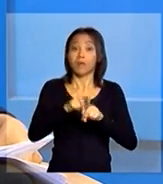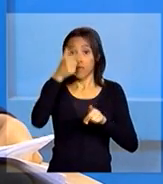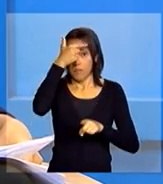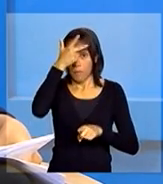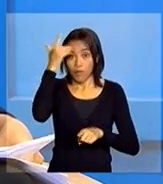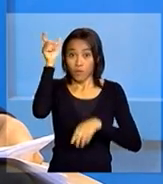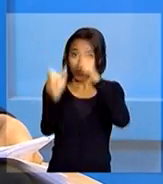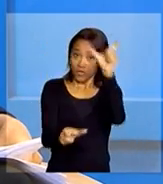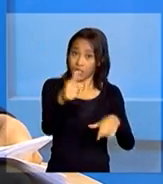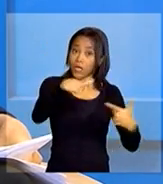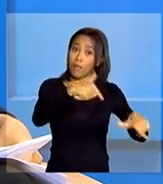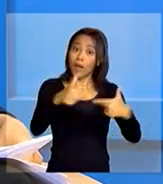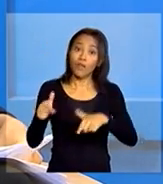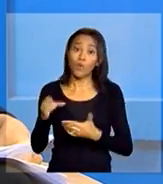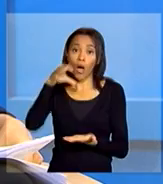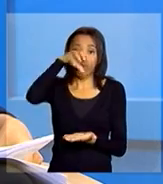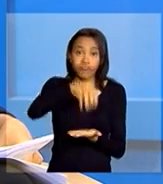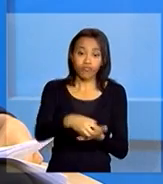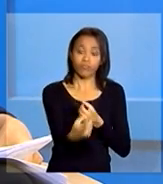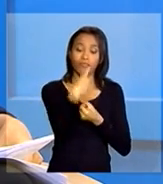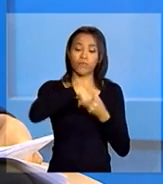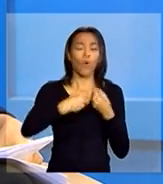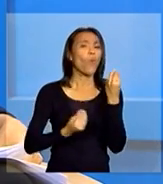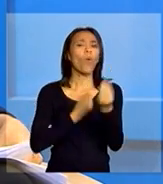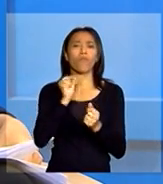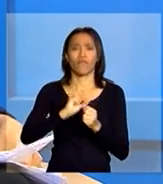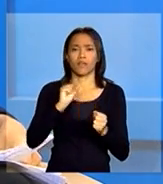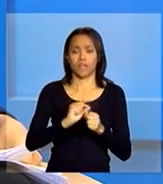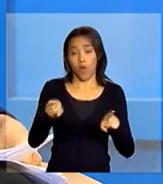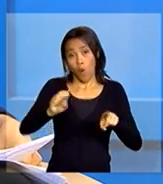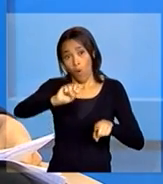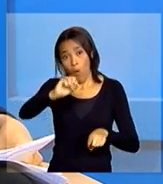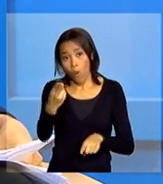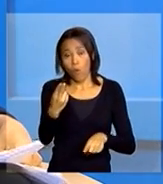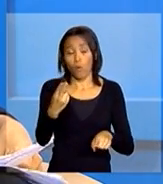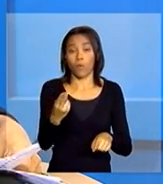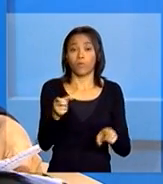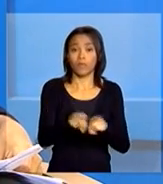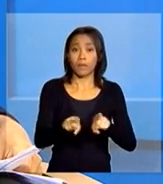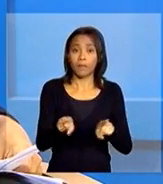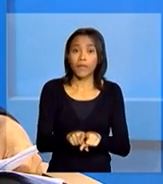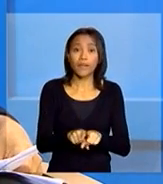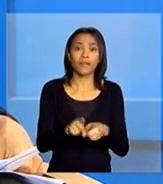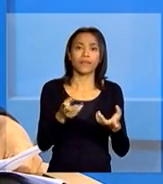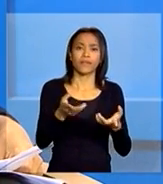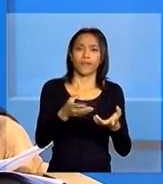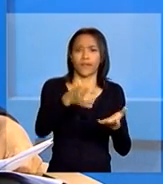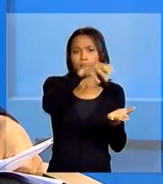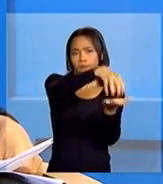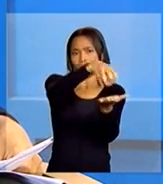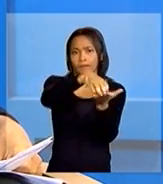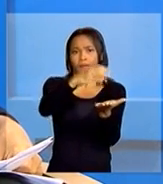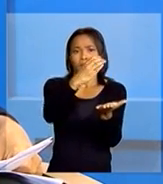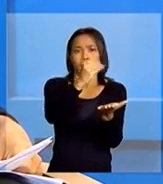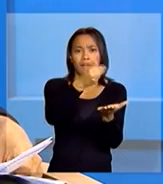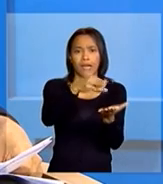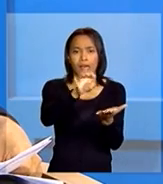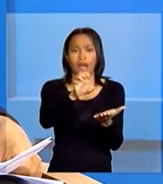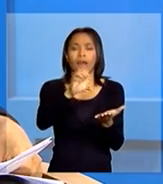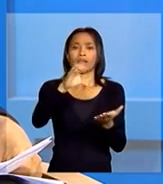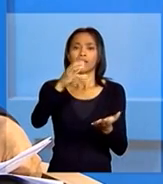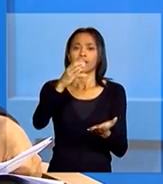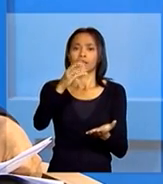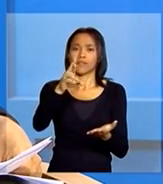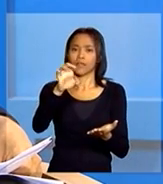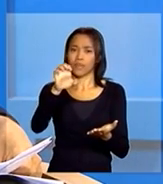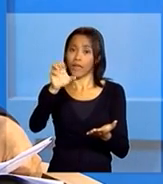órgão gestor respectivo e também ou né a unidades assistenciais públicas como Cras cres Tá